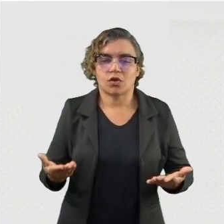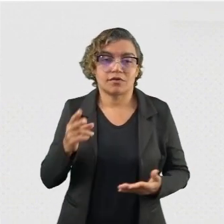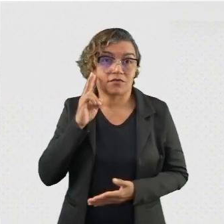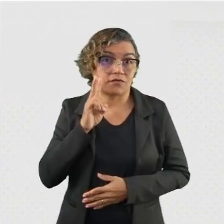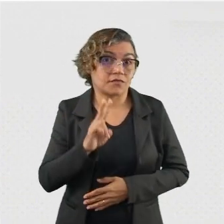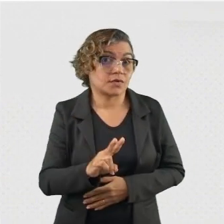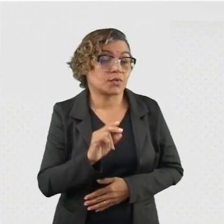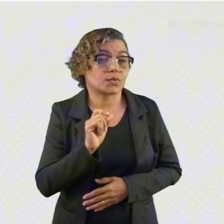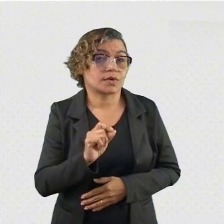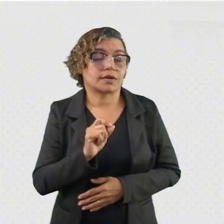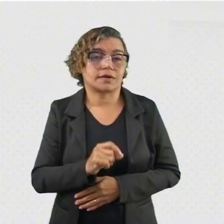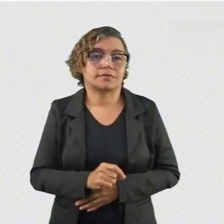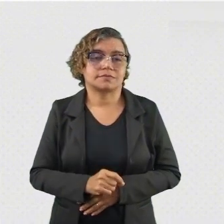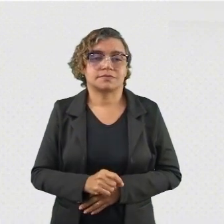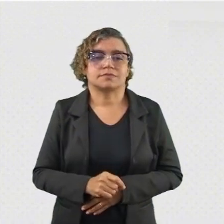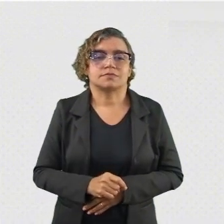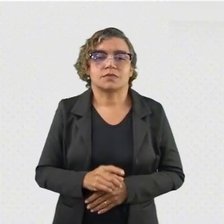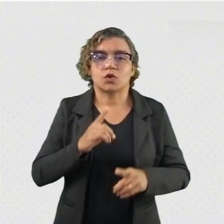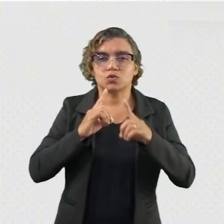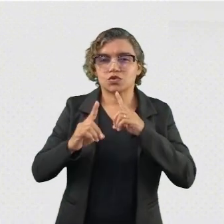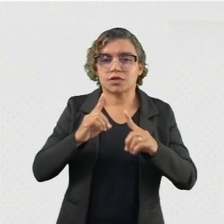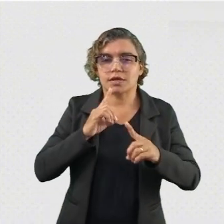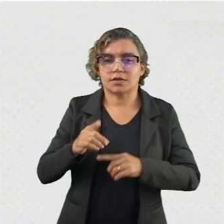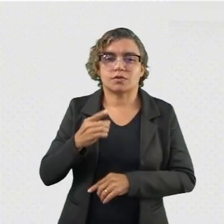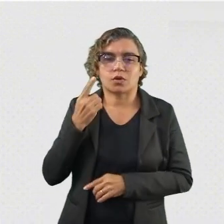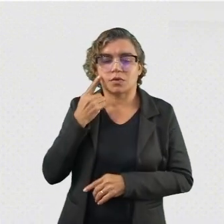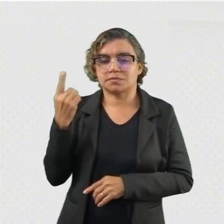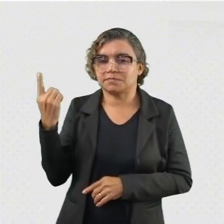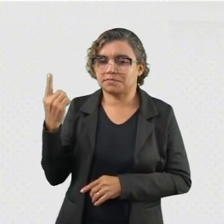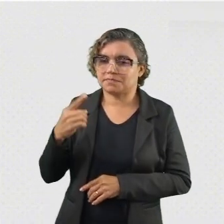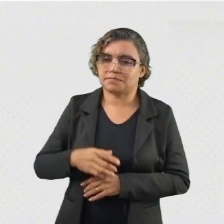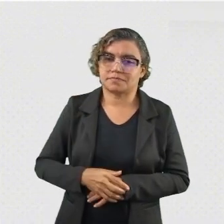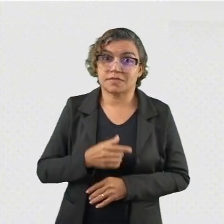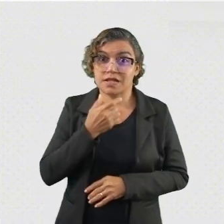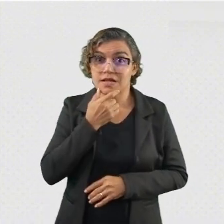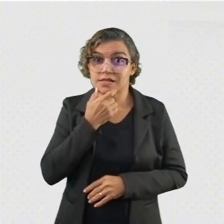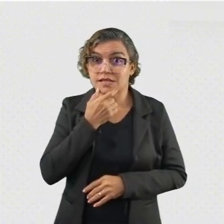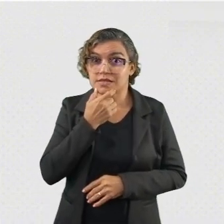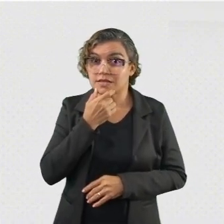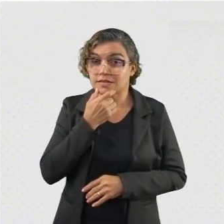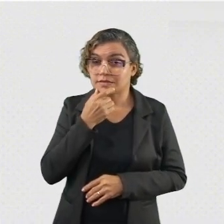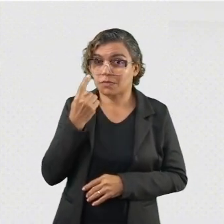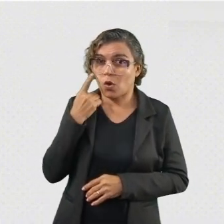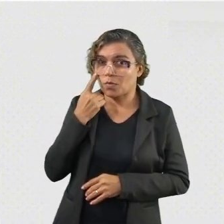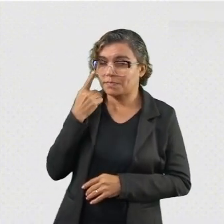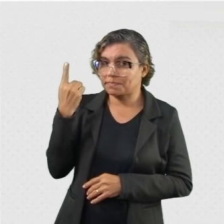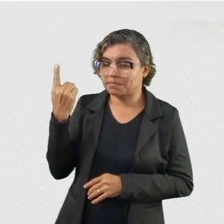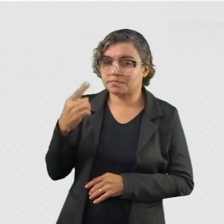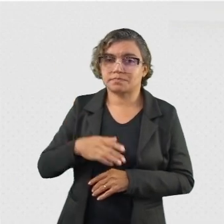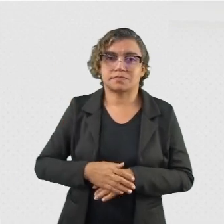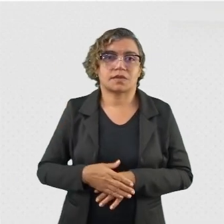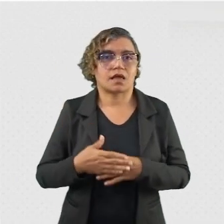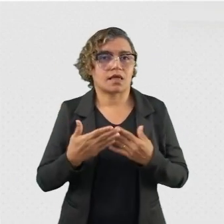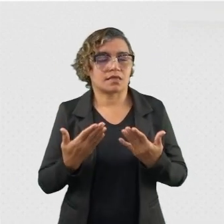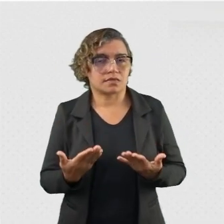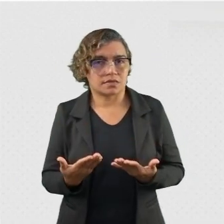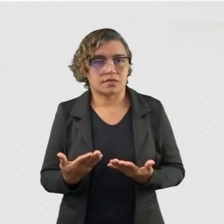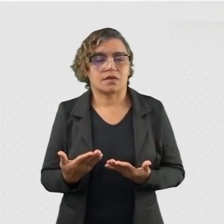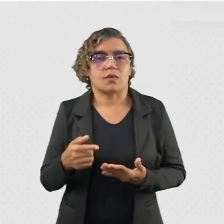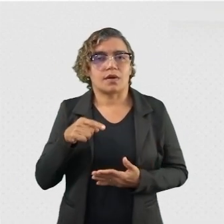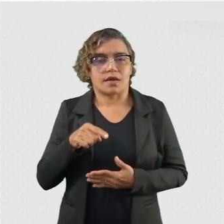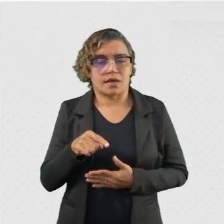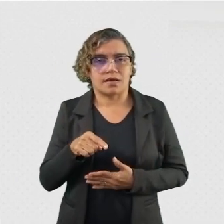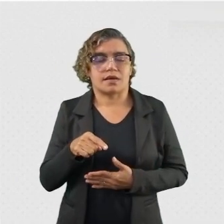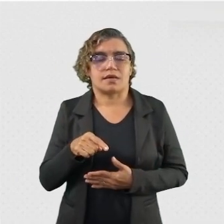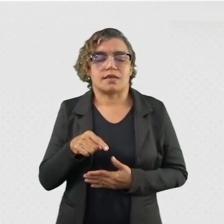então o diálogo. Liam just moved to New York from London. Então, ele acabou de se mudar para Nova